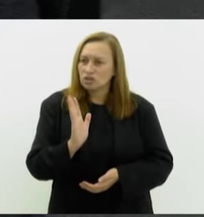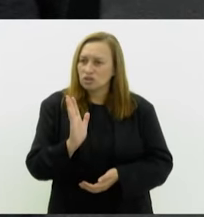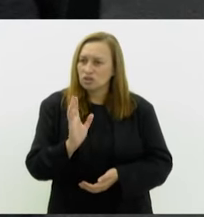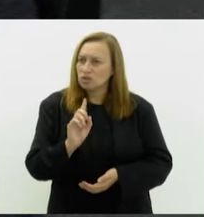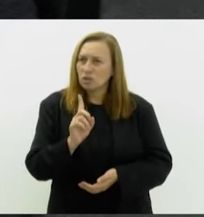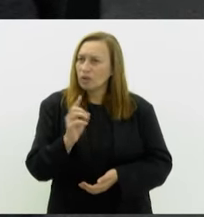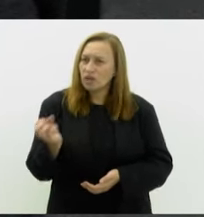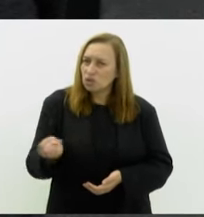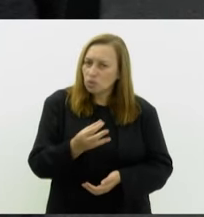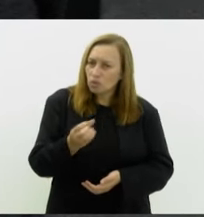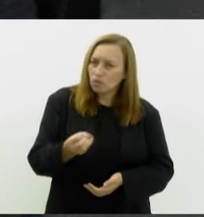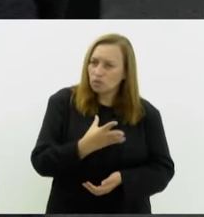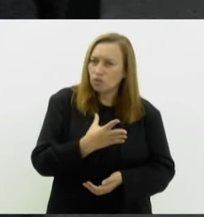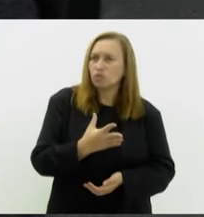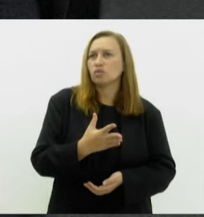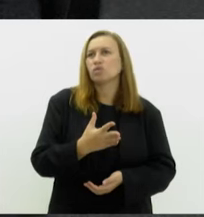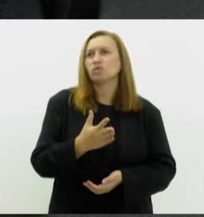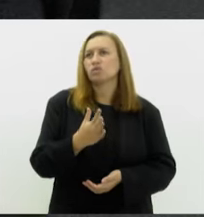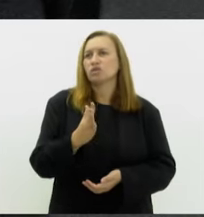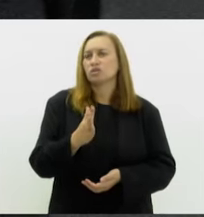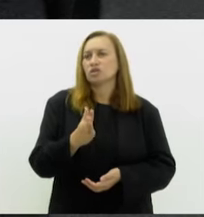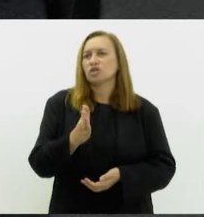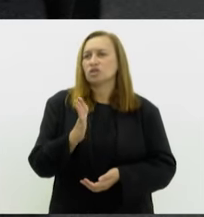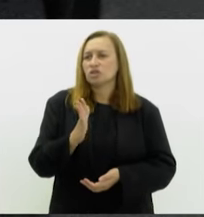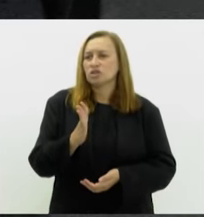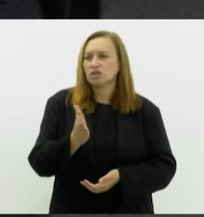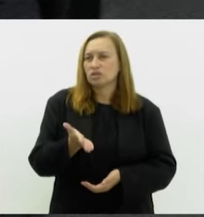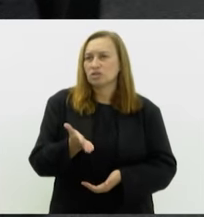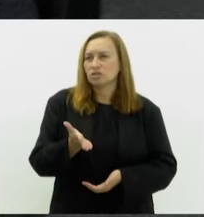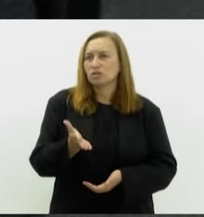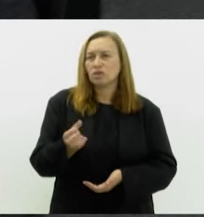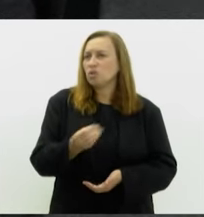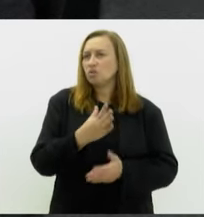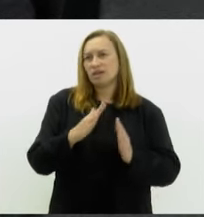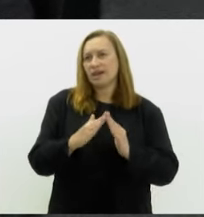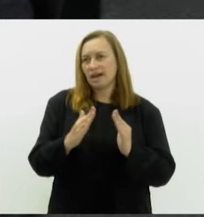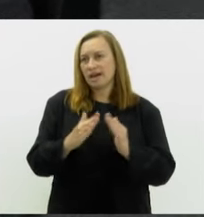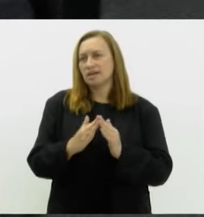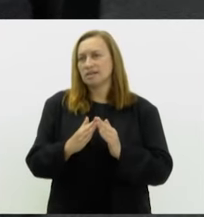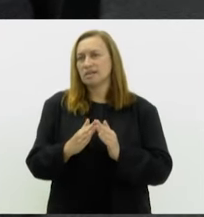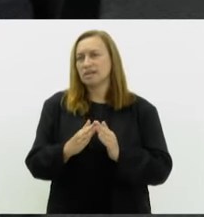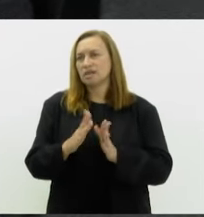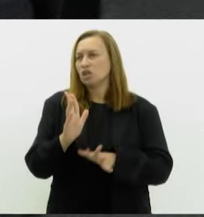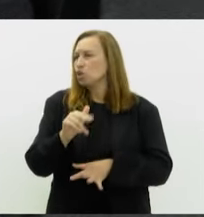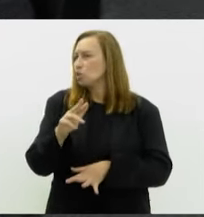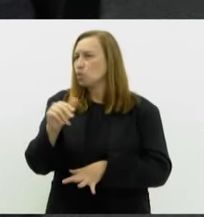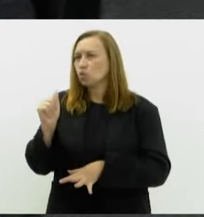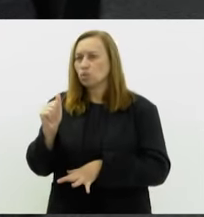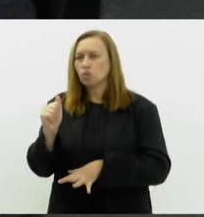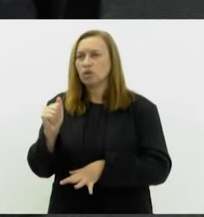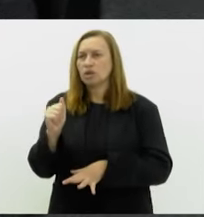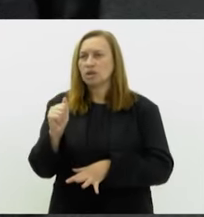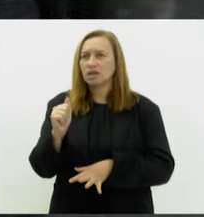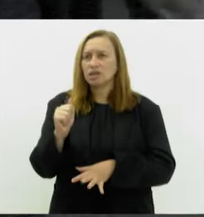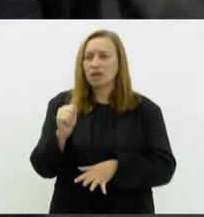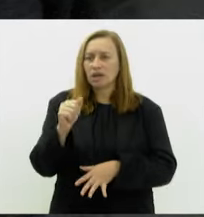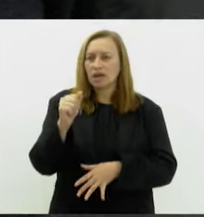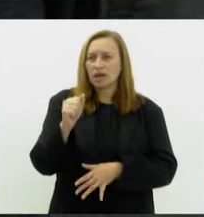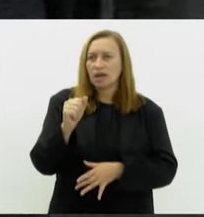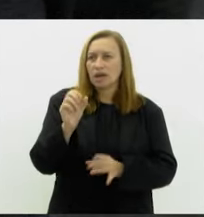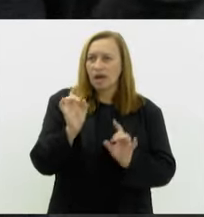muitas décadas e sempre não arredou pé da sua fé, da sua